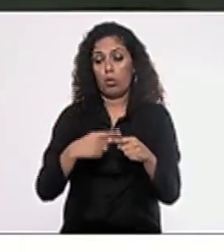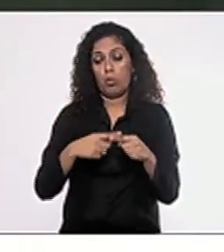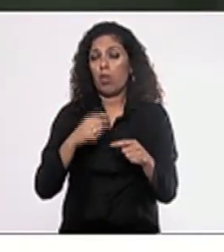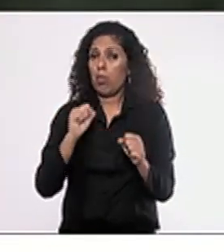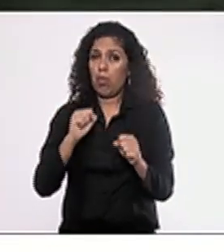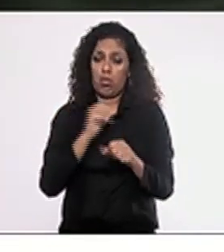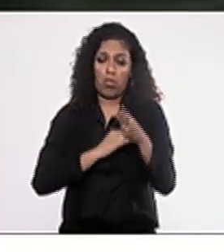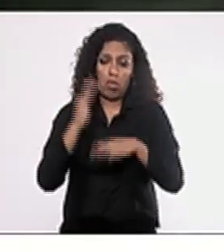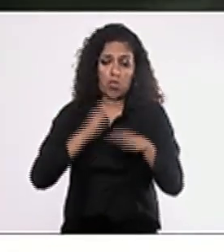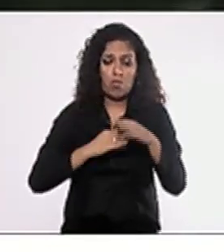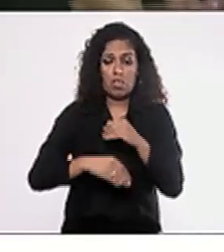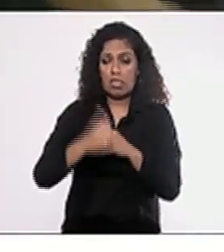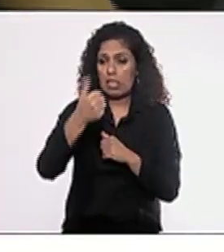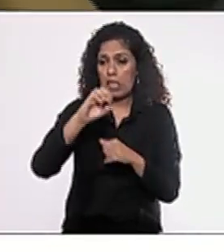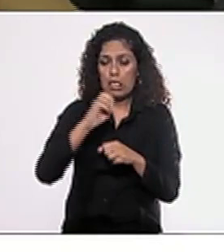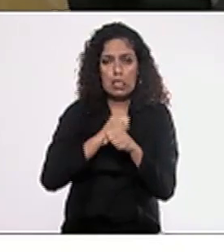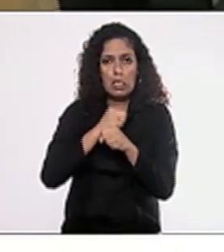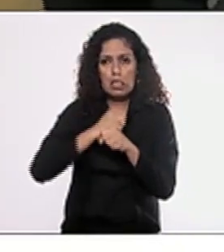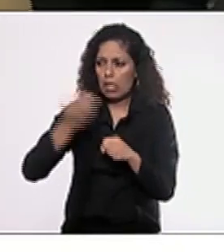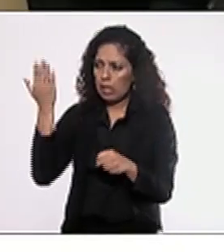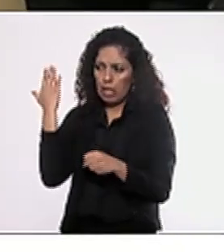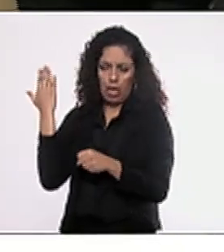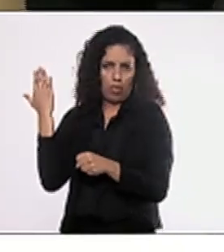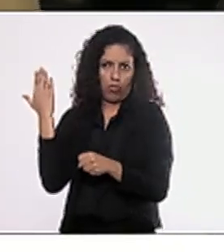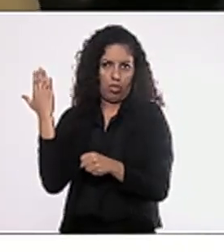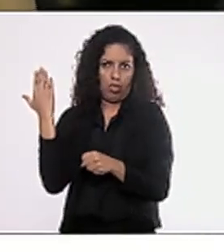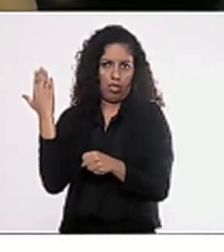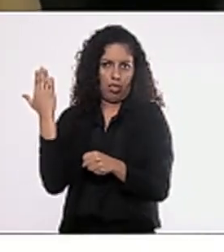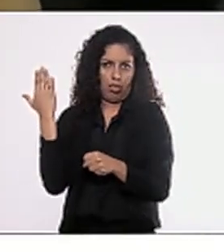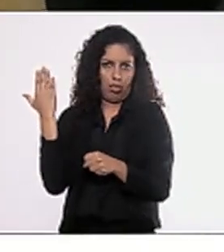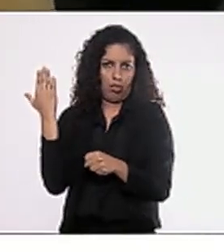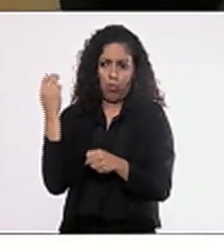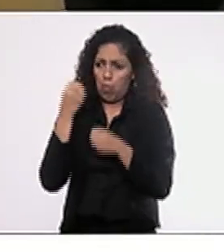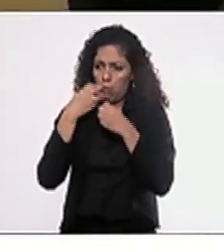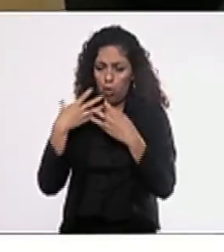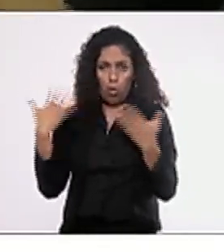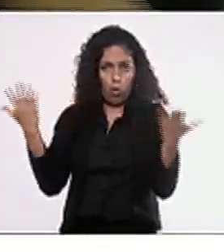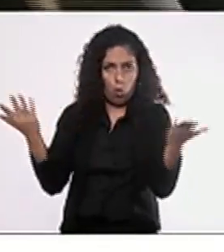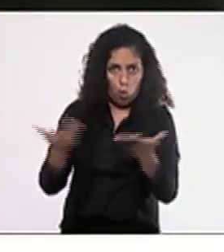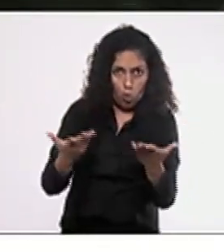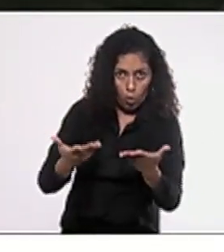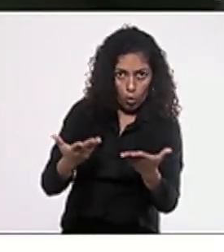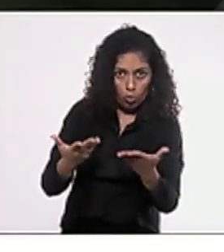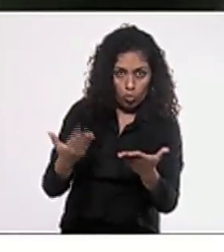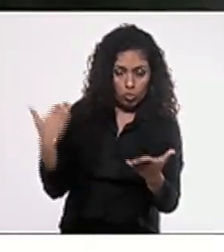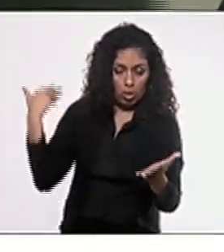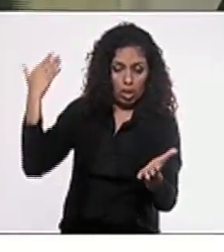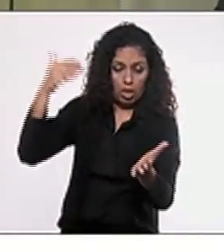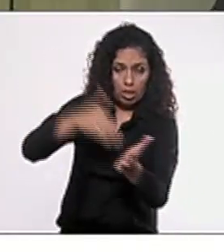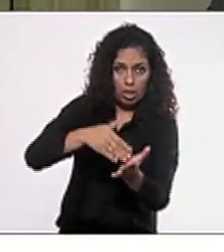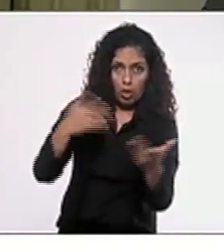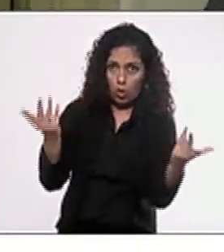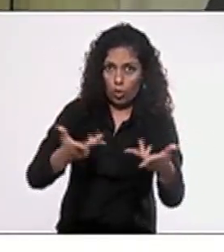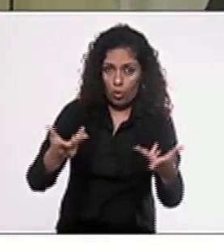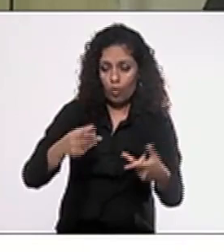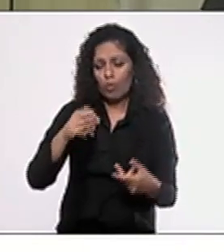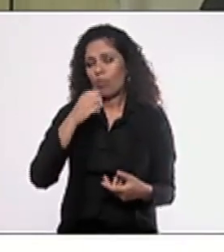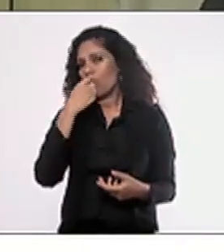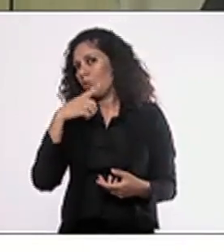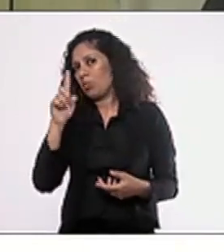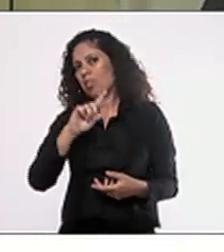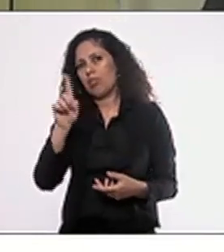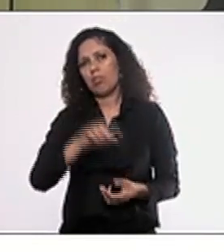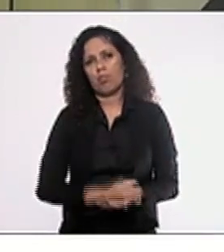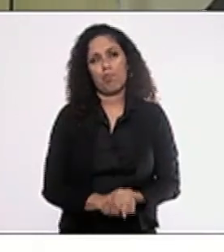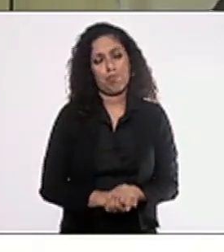anos atrás. Isso não significa que hoje ele funciona nos padrões em que o Inmetro certificou quando ele foi